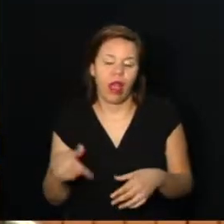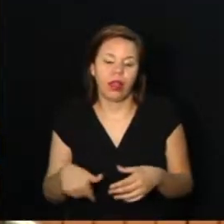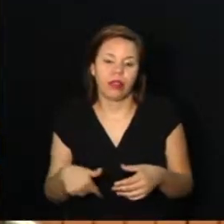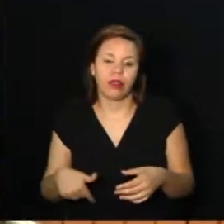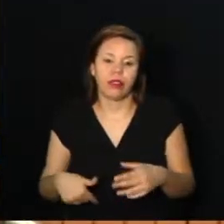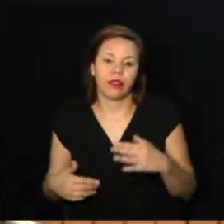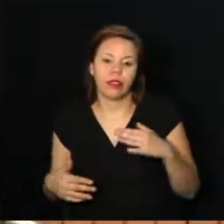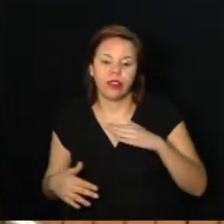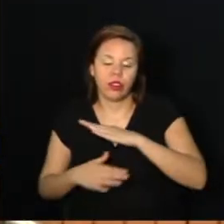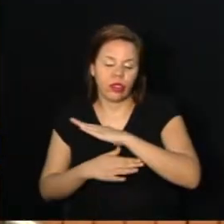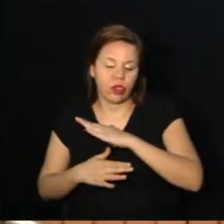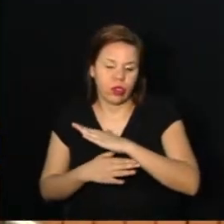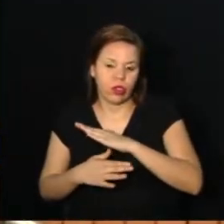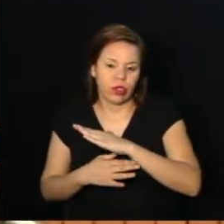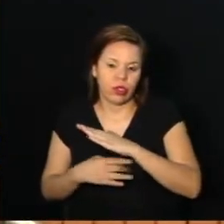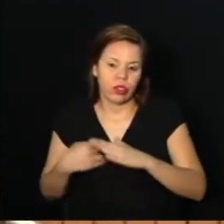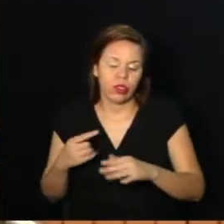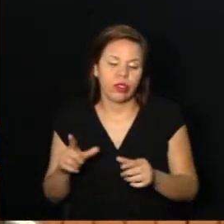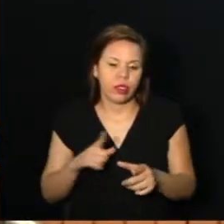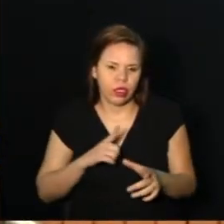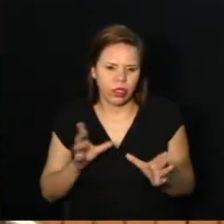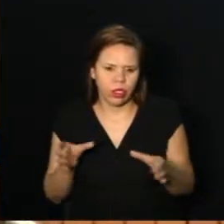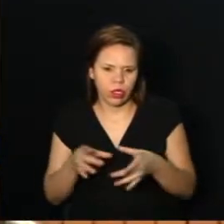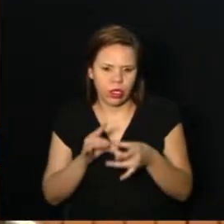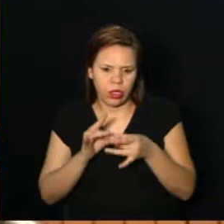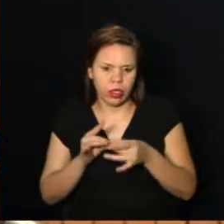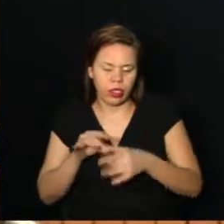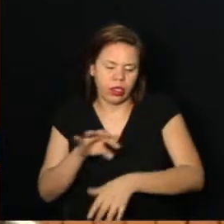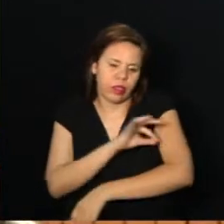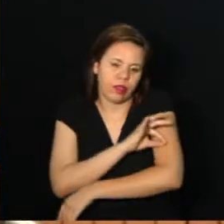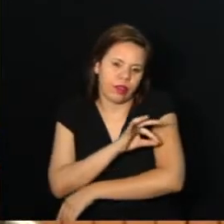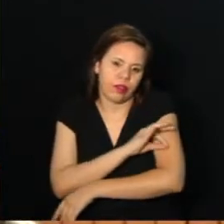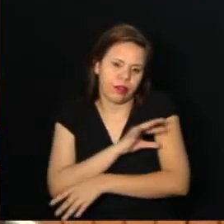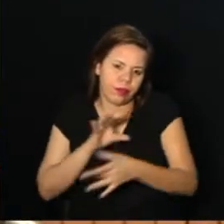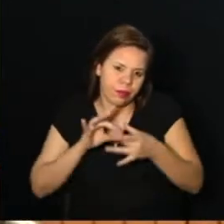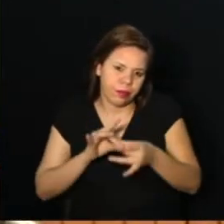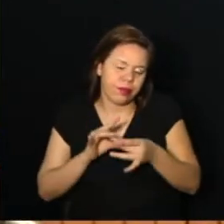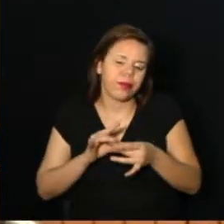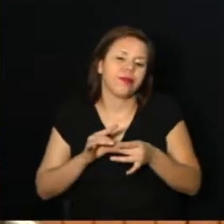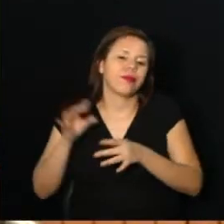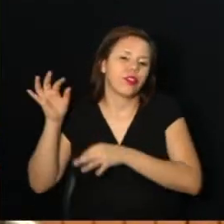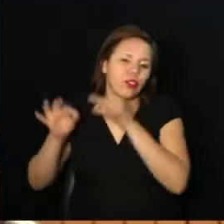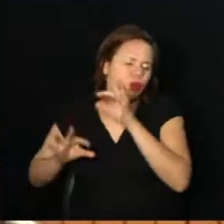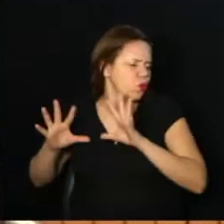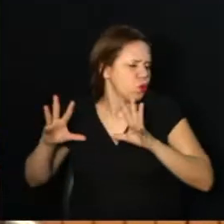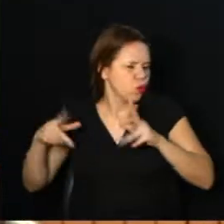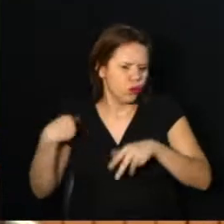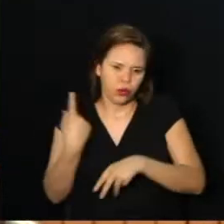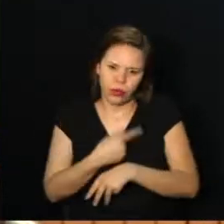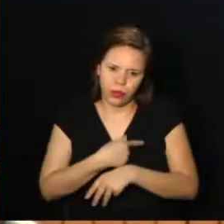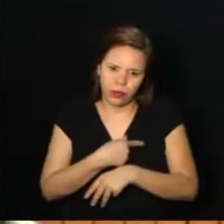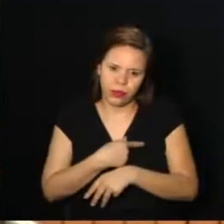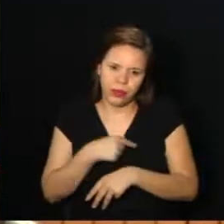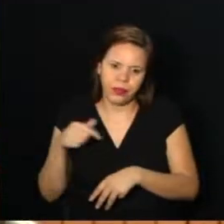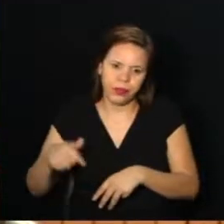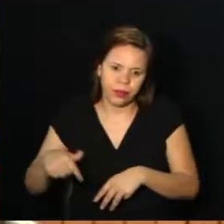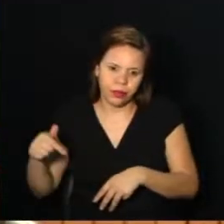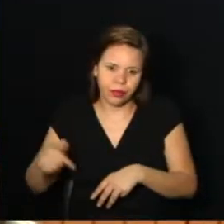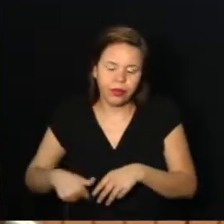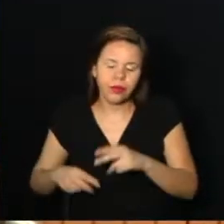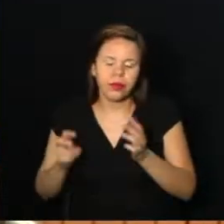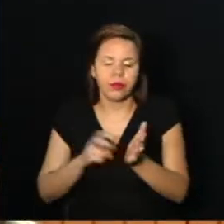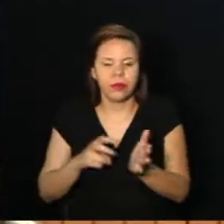Legislativo, nós formamos um todo, o Executivo, o Legislativo, o Judiciário, todos nós que estamos aqui nesta